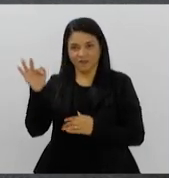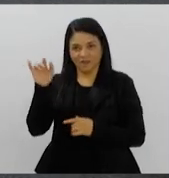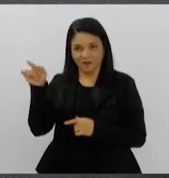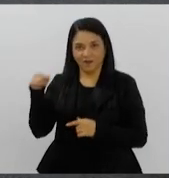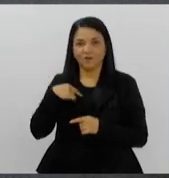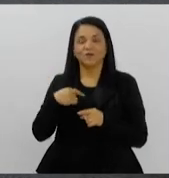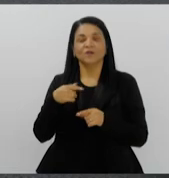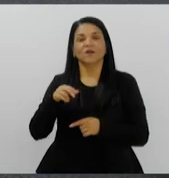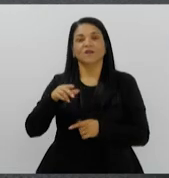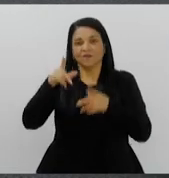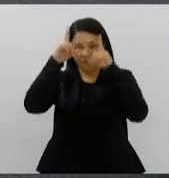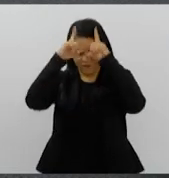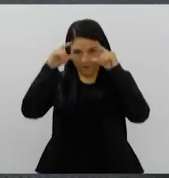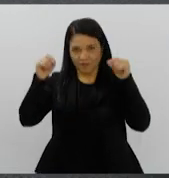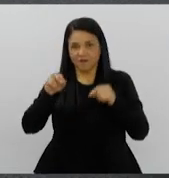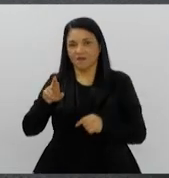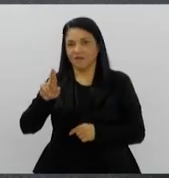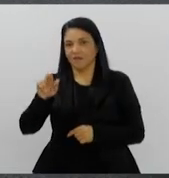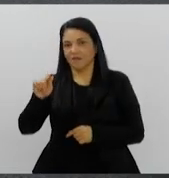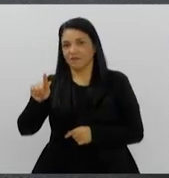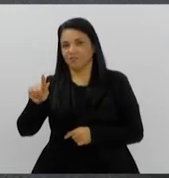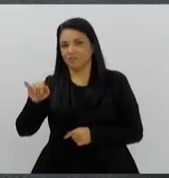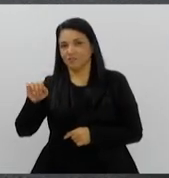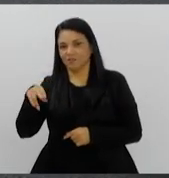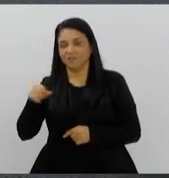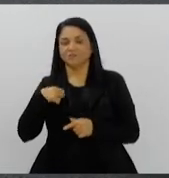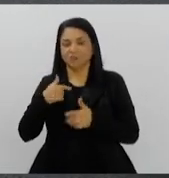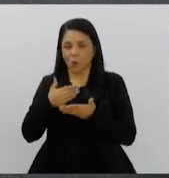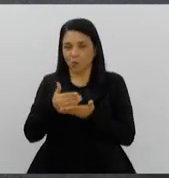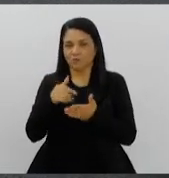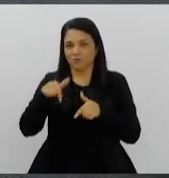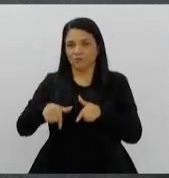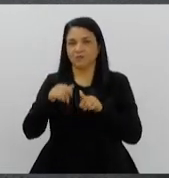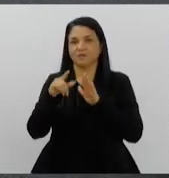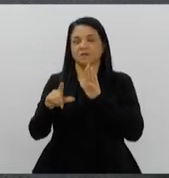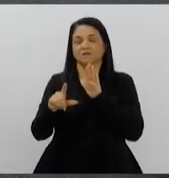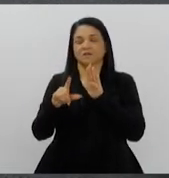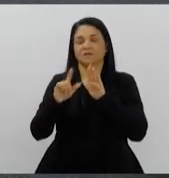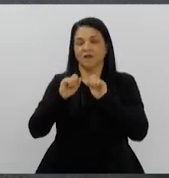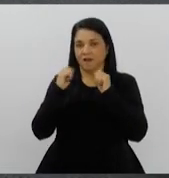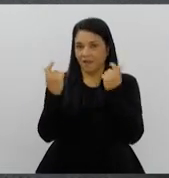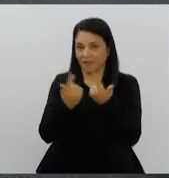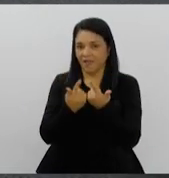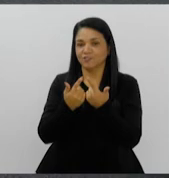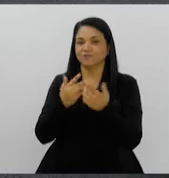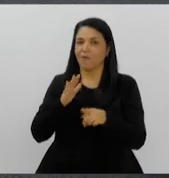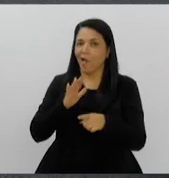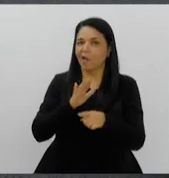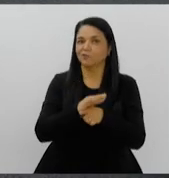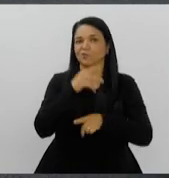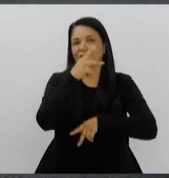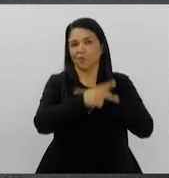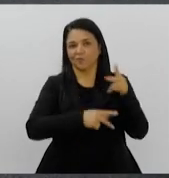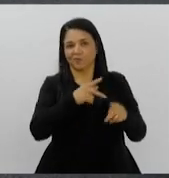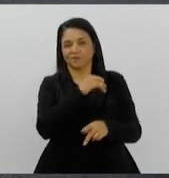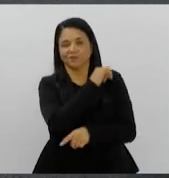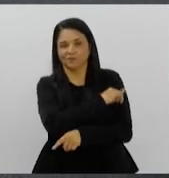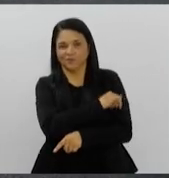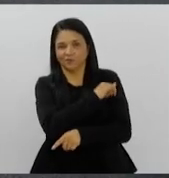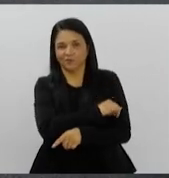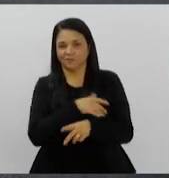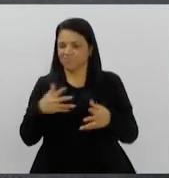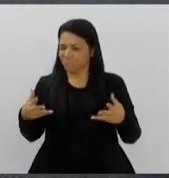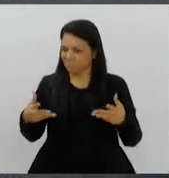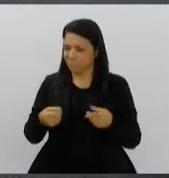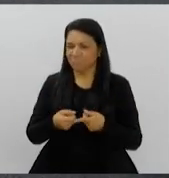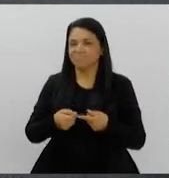luta aqui na Assembleia Legislativa, que deu uma enorme contribuição para a população fluminense, que eu tenho certeza que